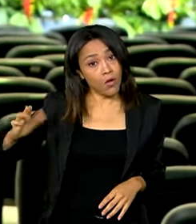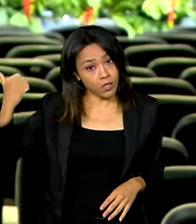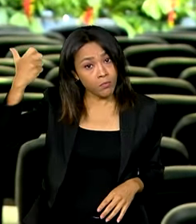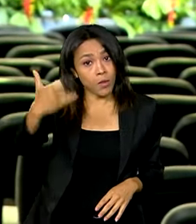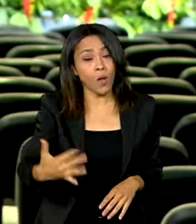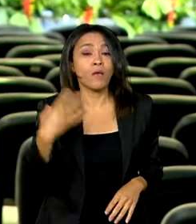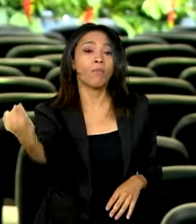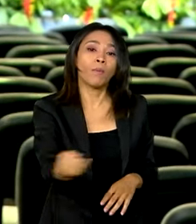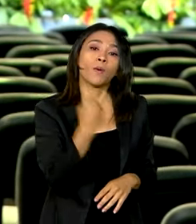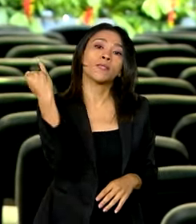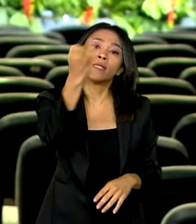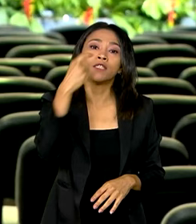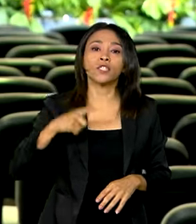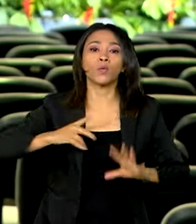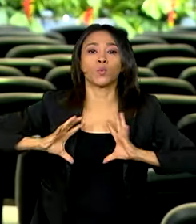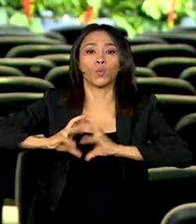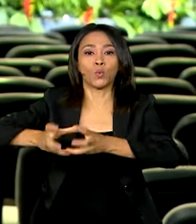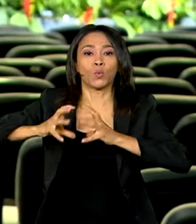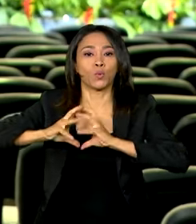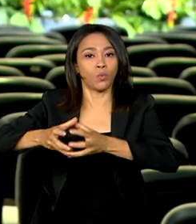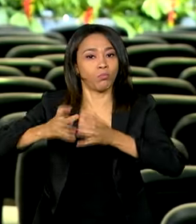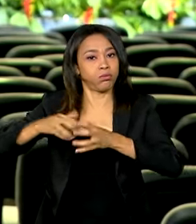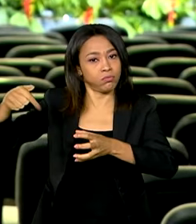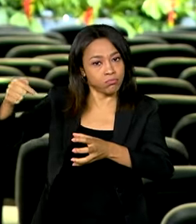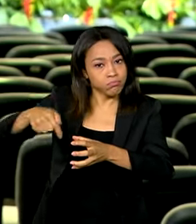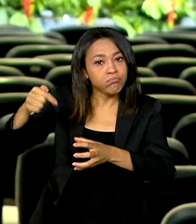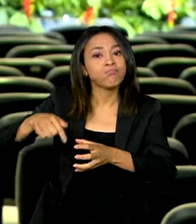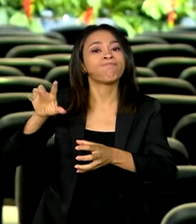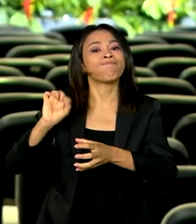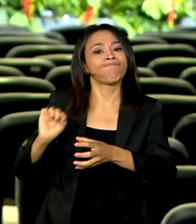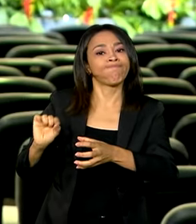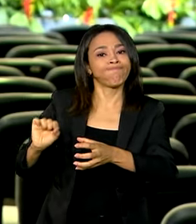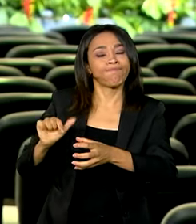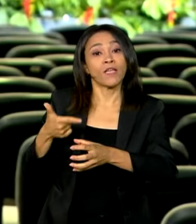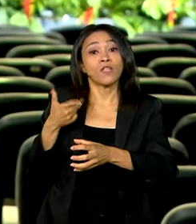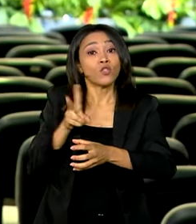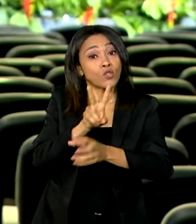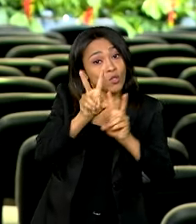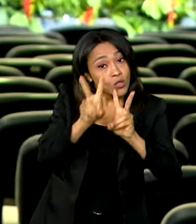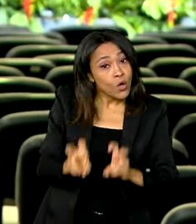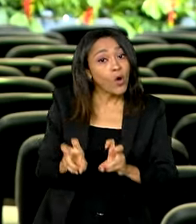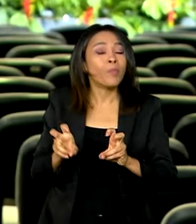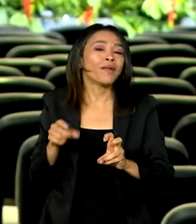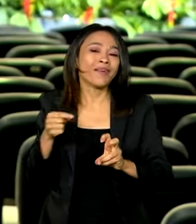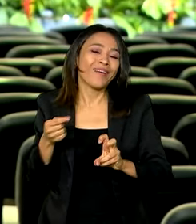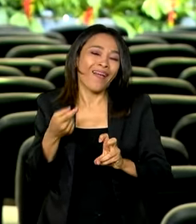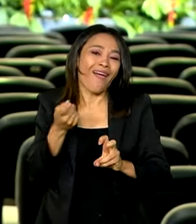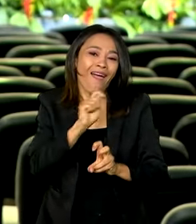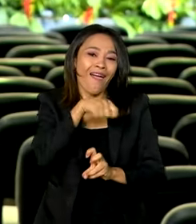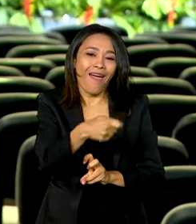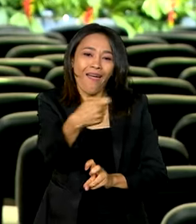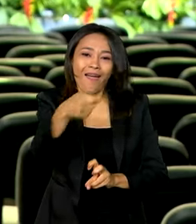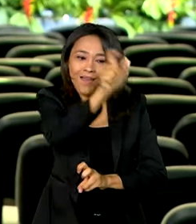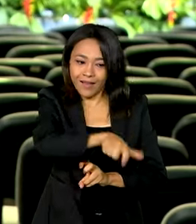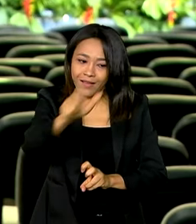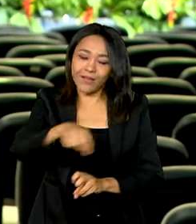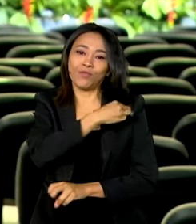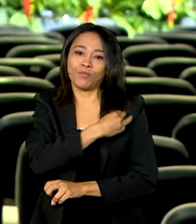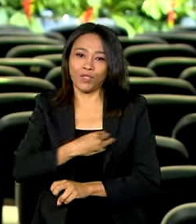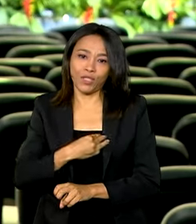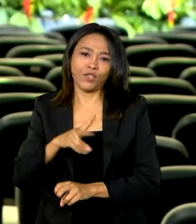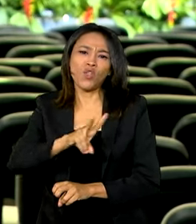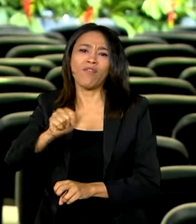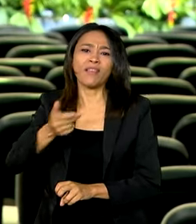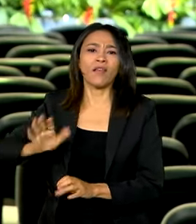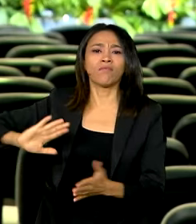de ter uma equipe que chamou de coesa ao se referir aos ministros. Garantiu que não vai haver